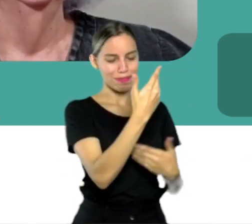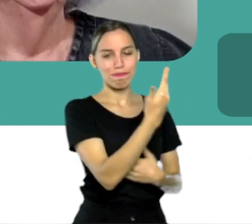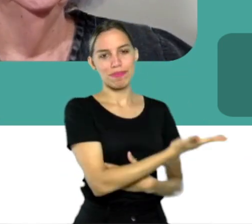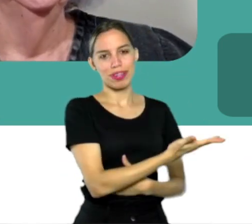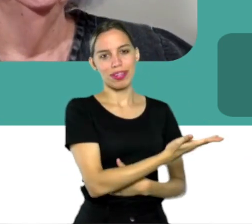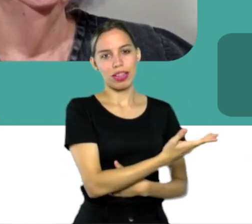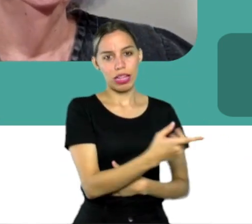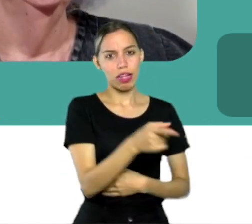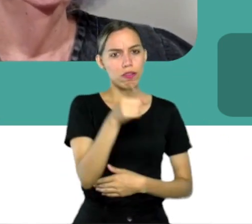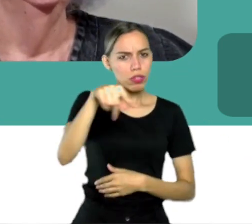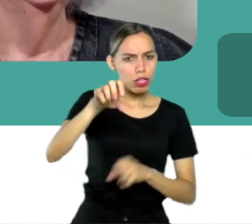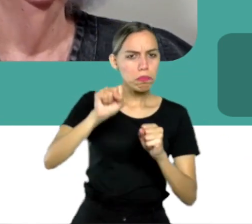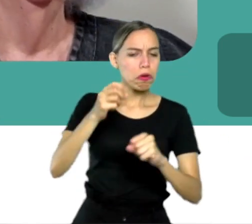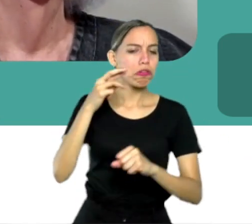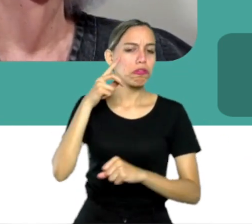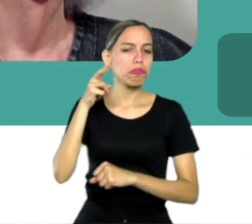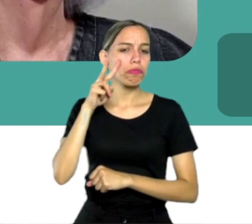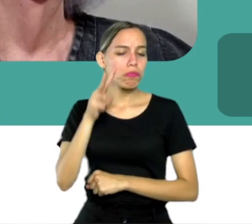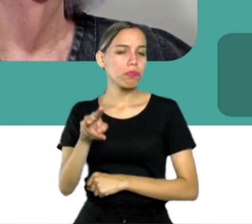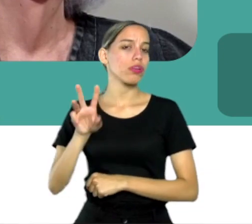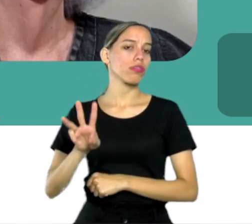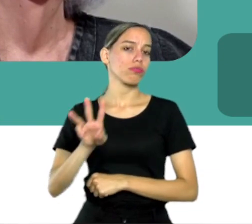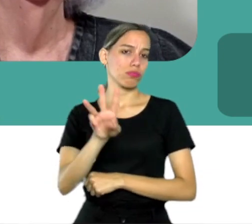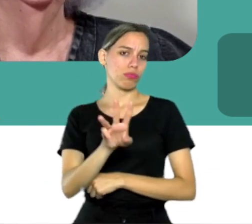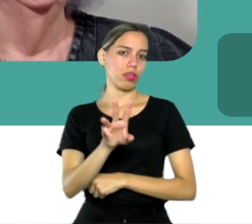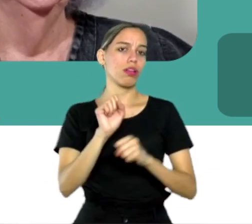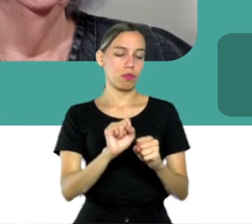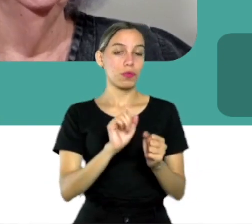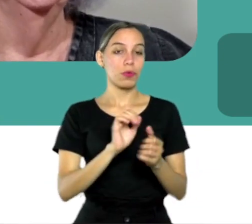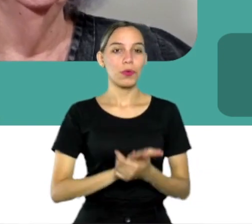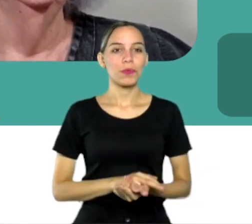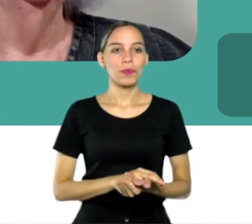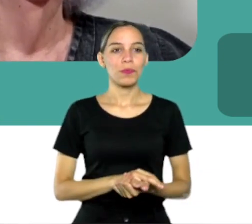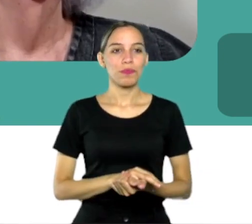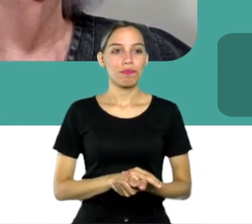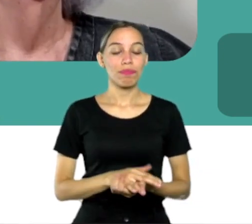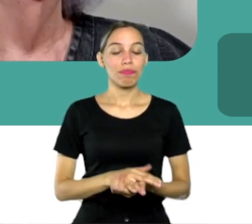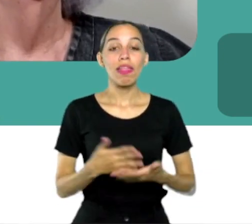também, que a gente vai dar mais detalhes em breve. E agora sim, vamos traçar aqui